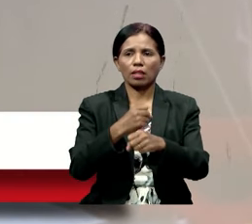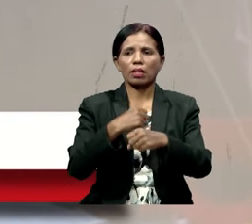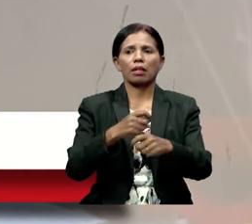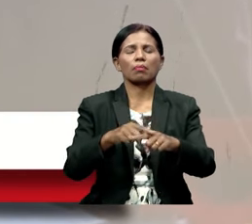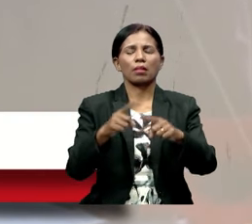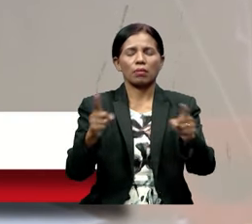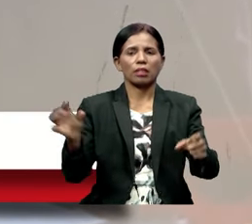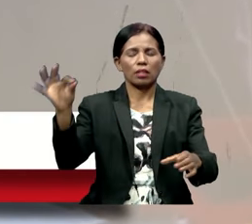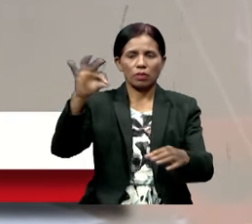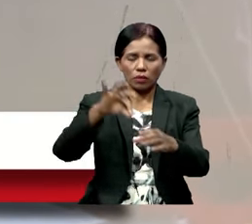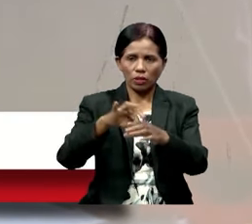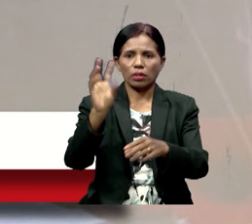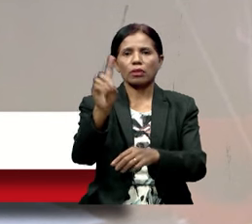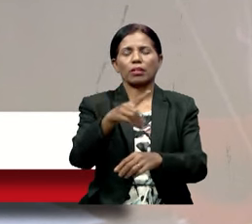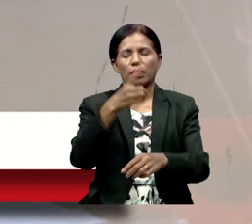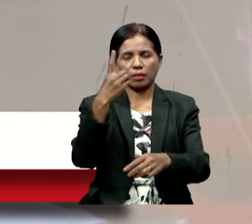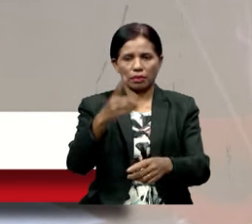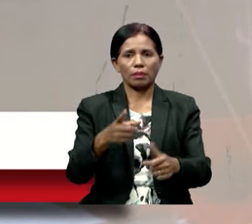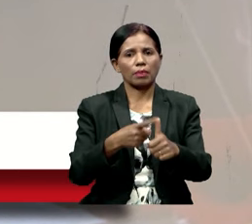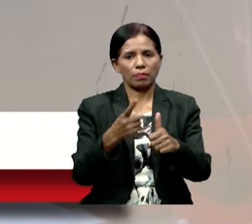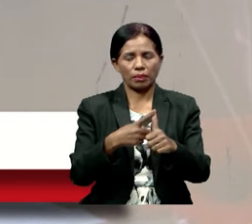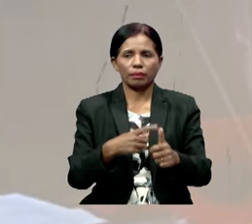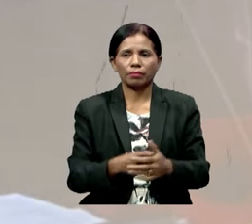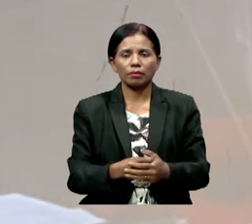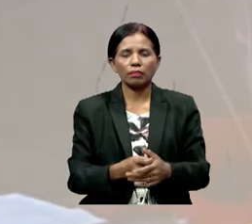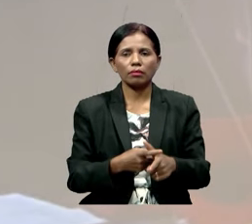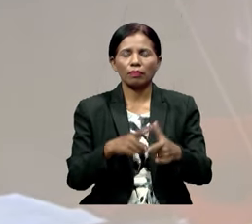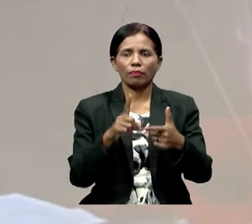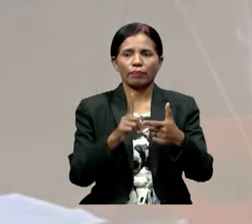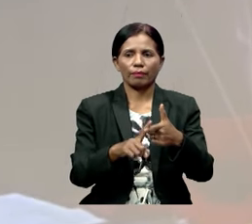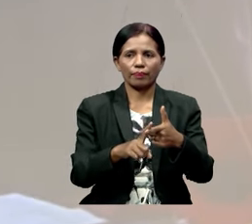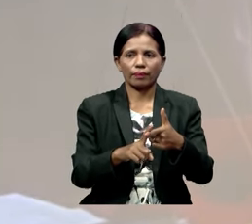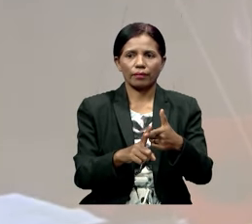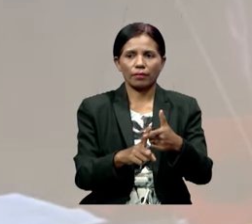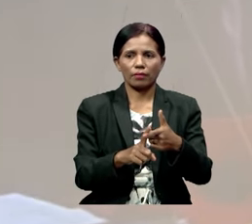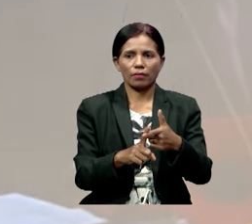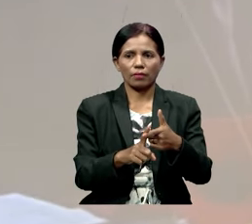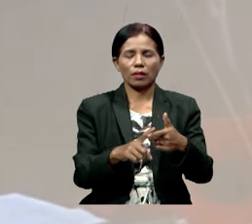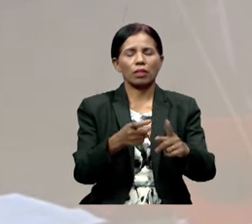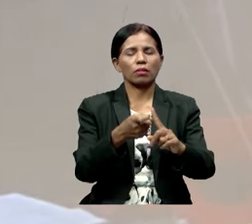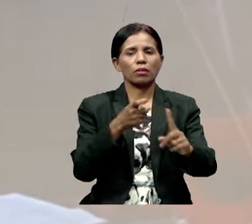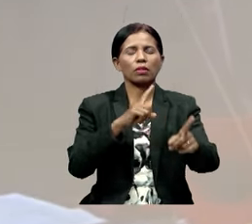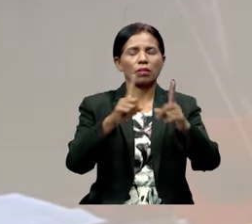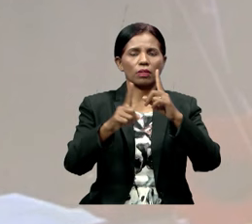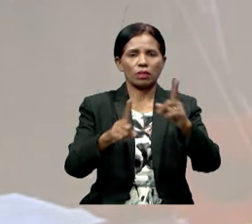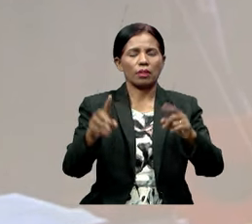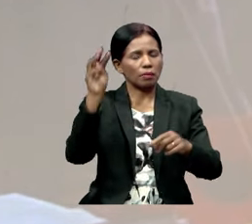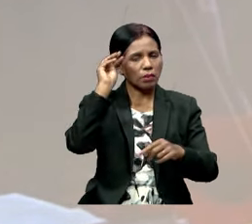tua madrugada. Não é primeiro. Segundo, justa explicação, senhor